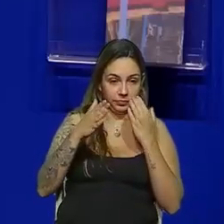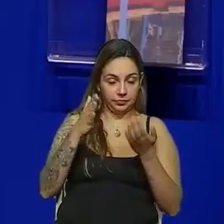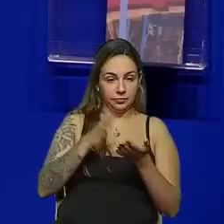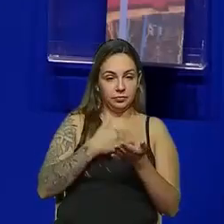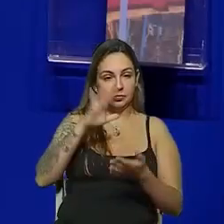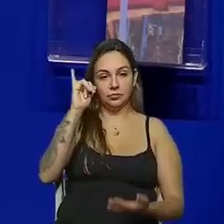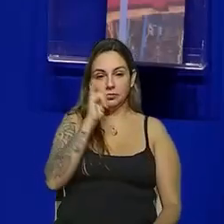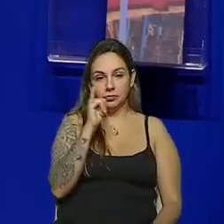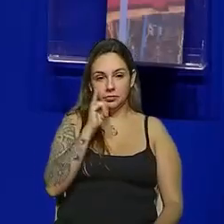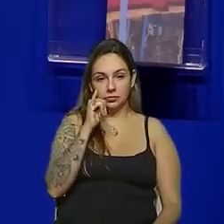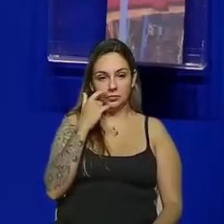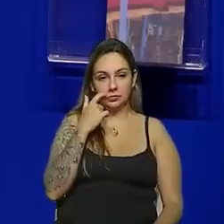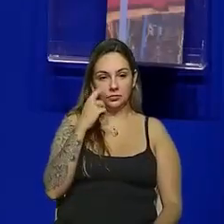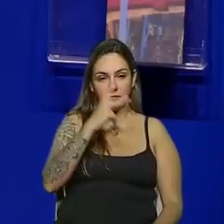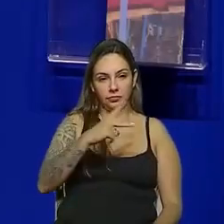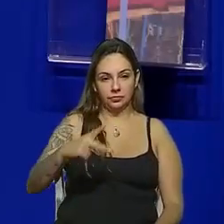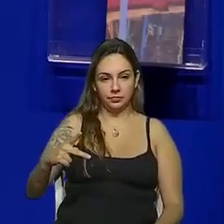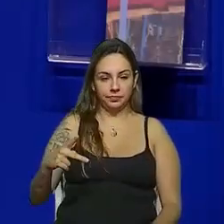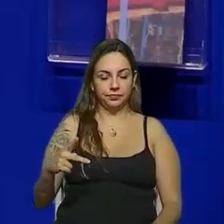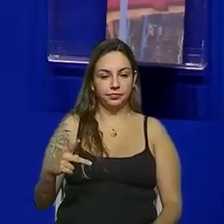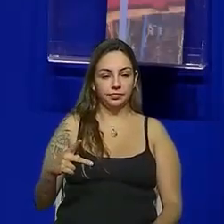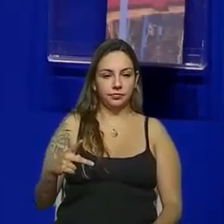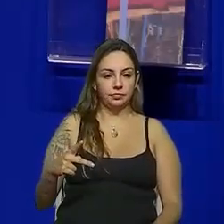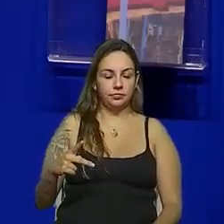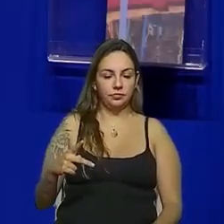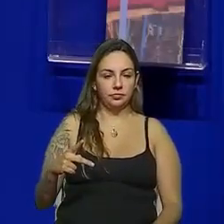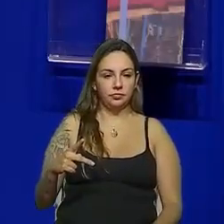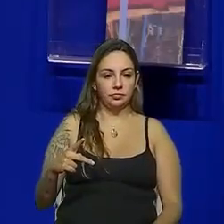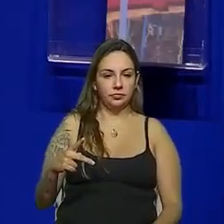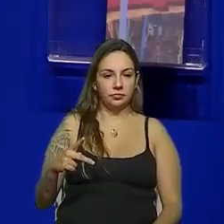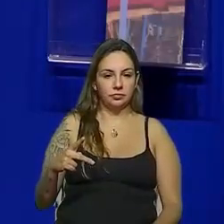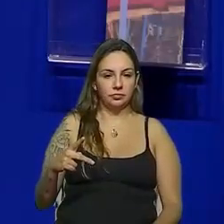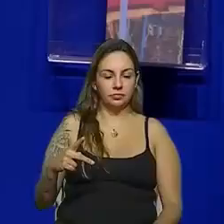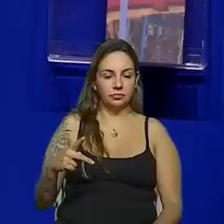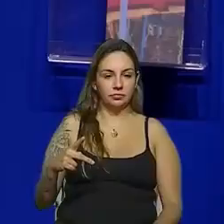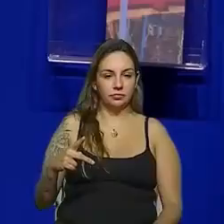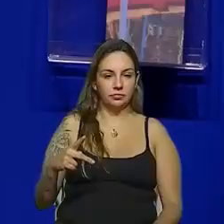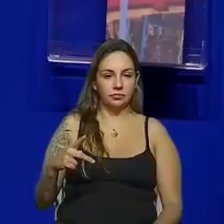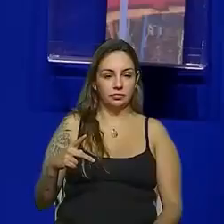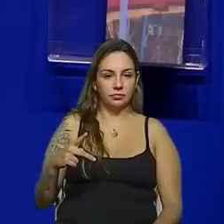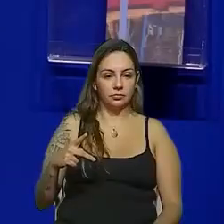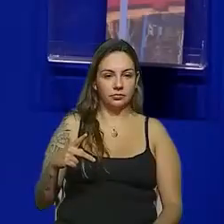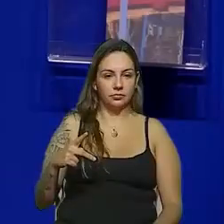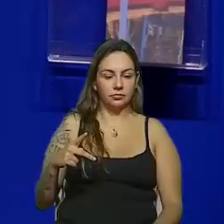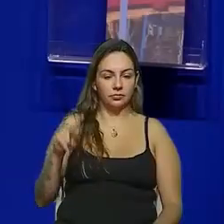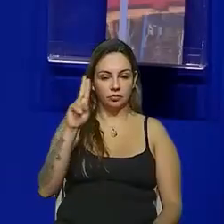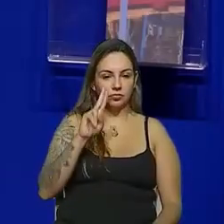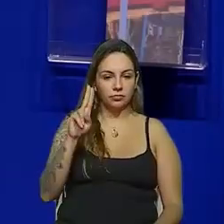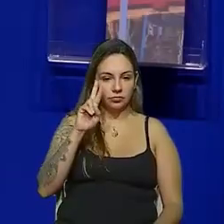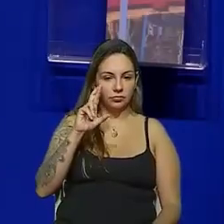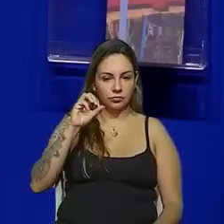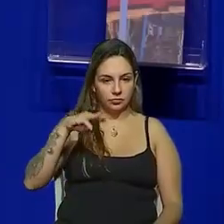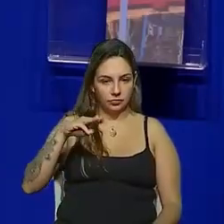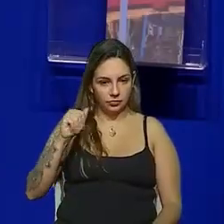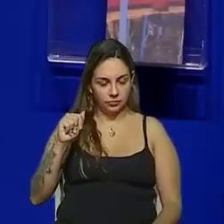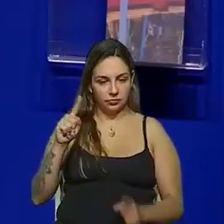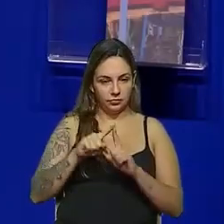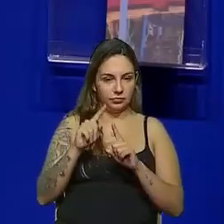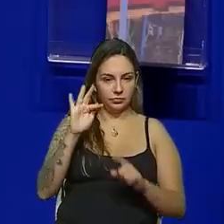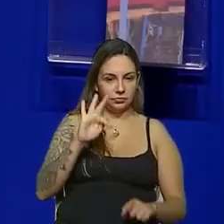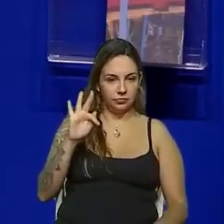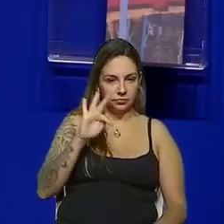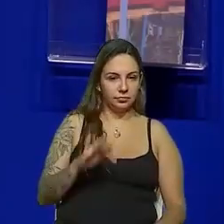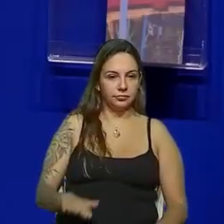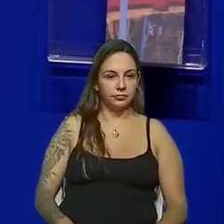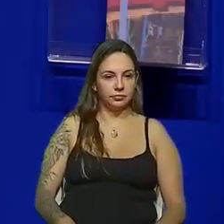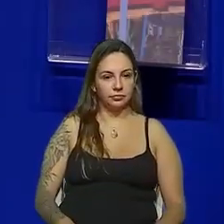para a Itália, para a professora Luciano Steganho Picchio, da Universidade de Roma e da Universidade de